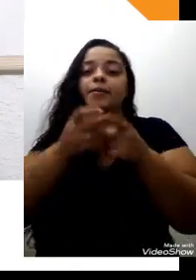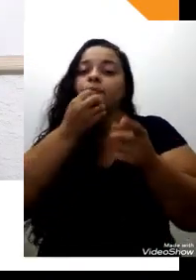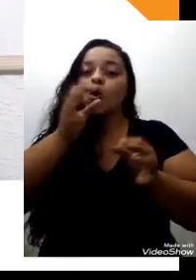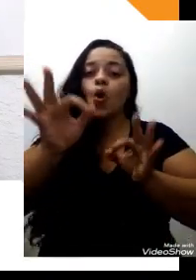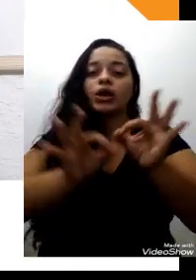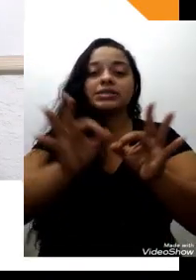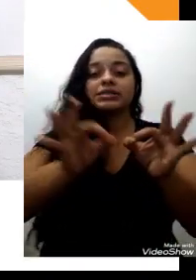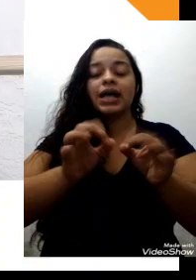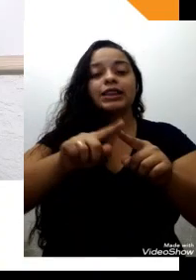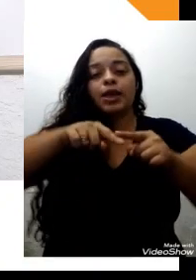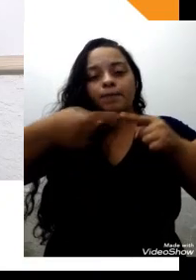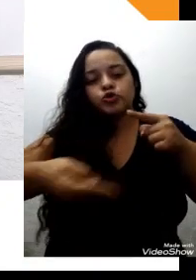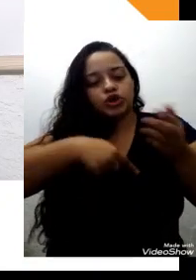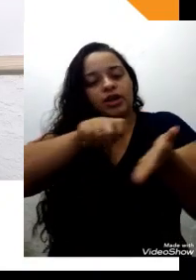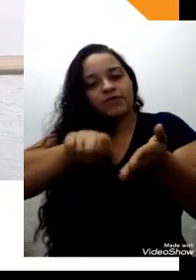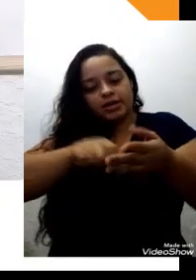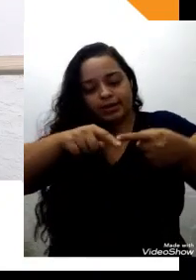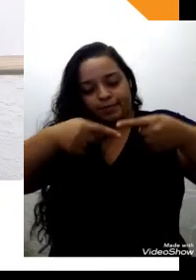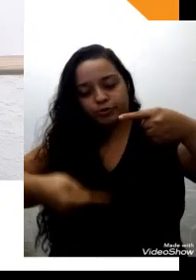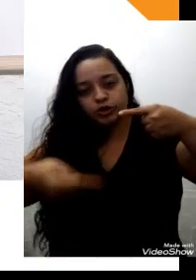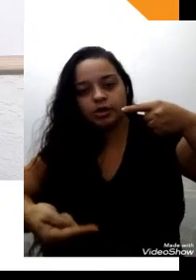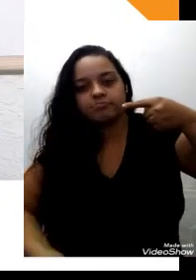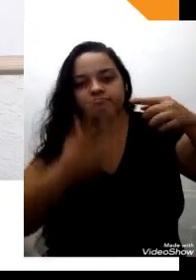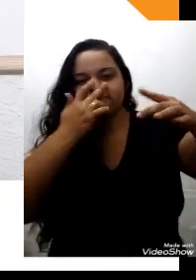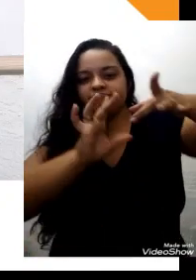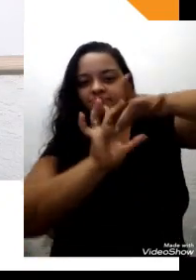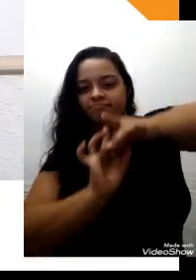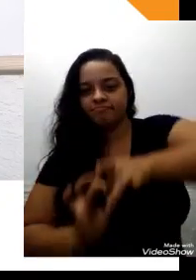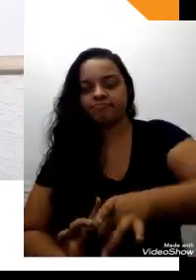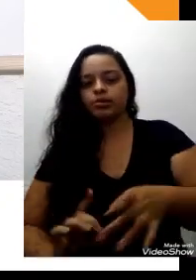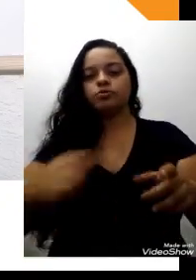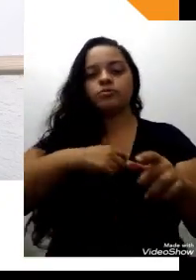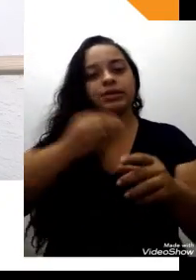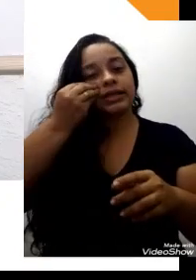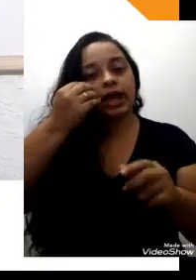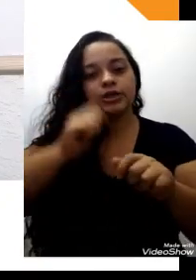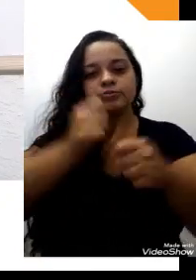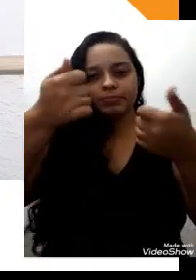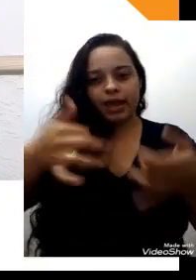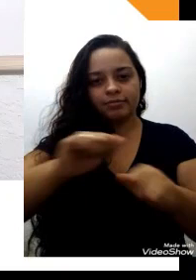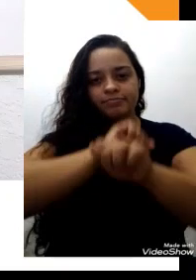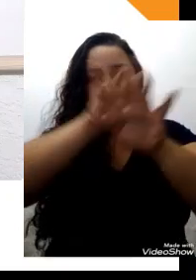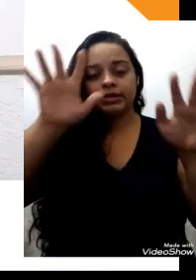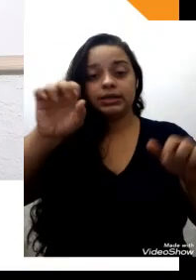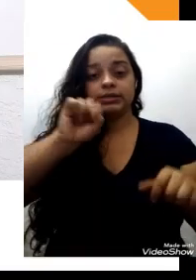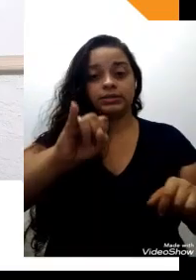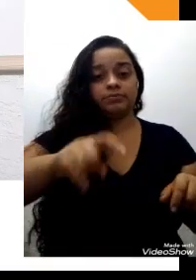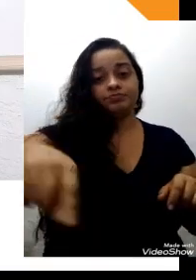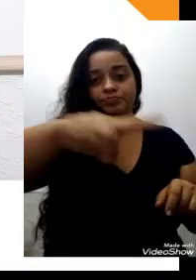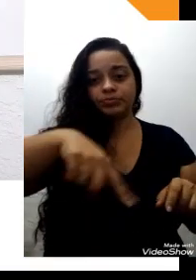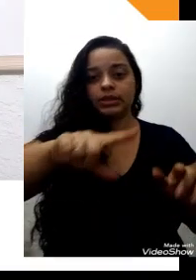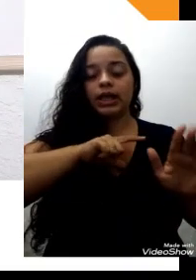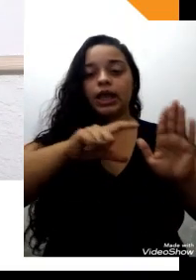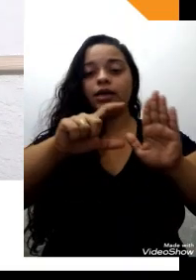para organizar o que a gente vai escrever depois. Deixa eu explicar isso com mais clareza. Se você